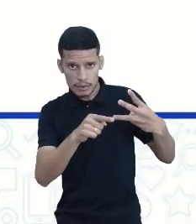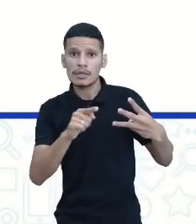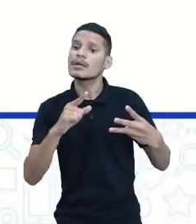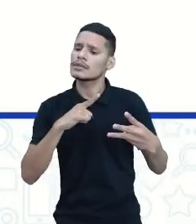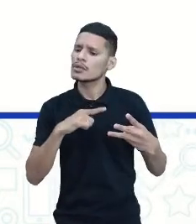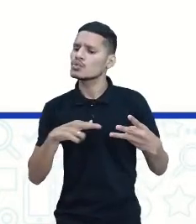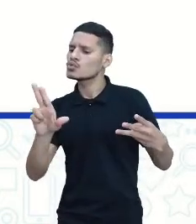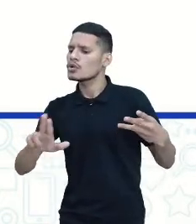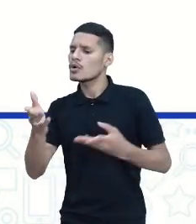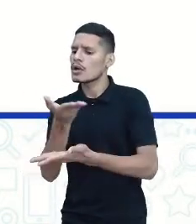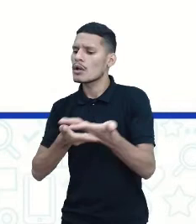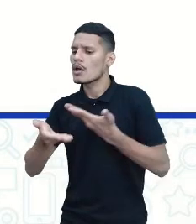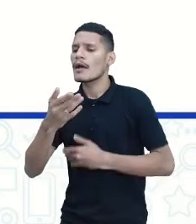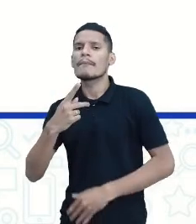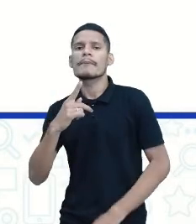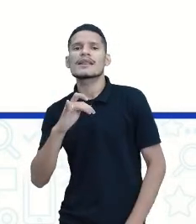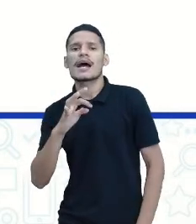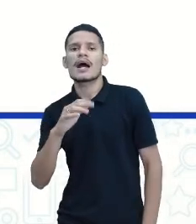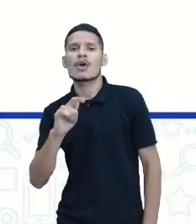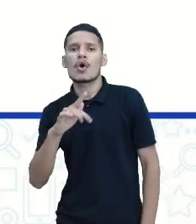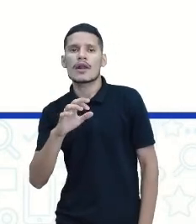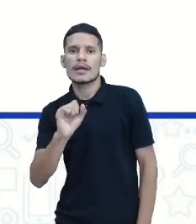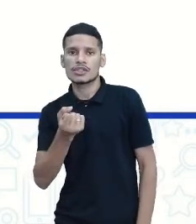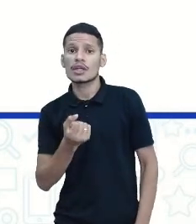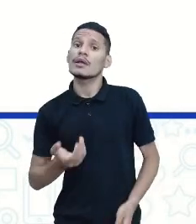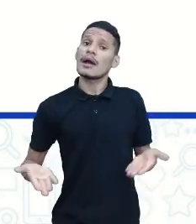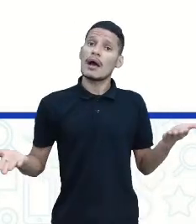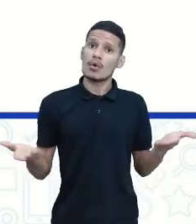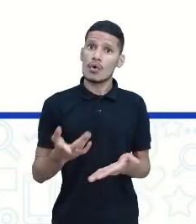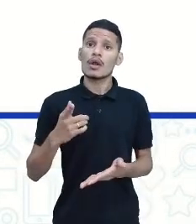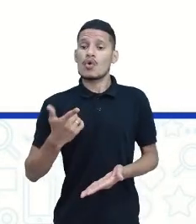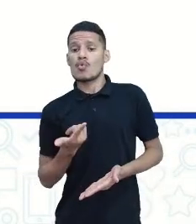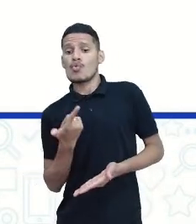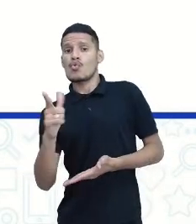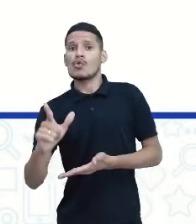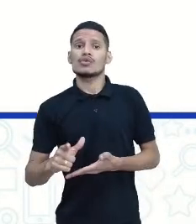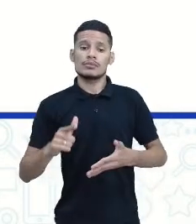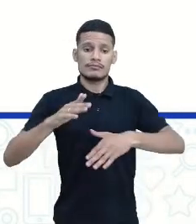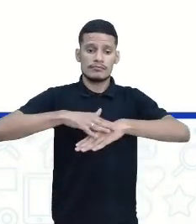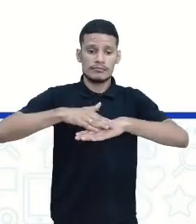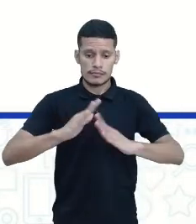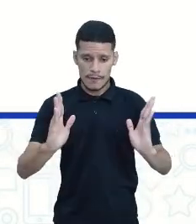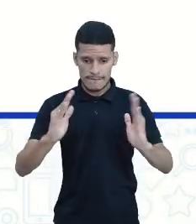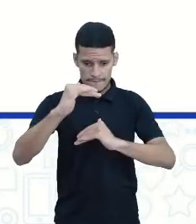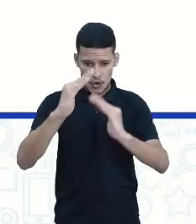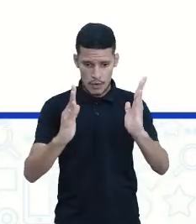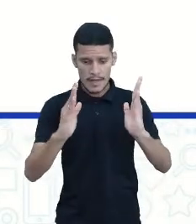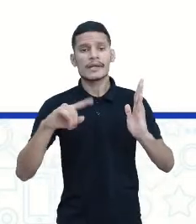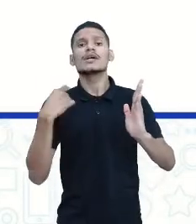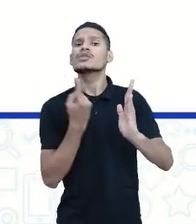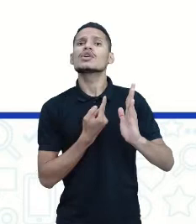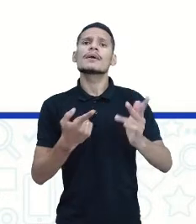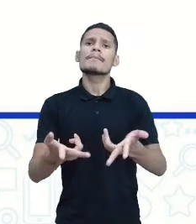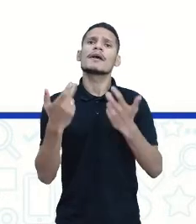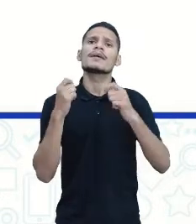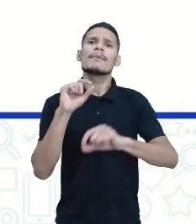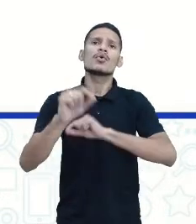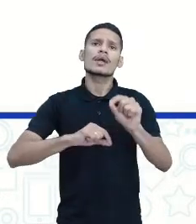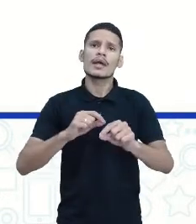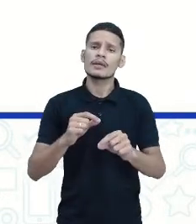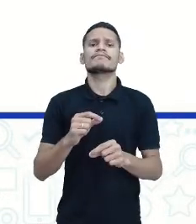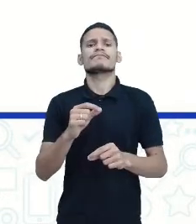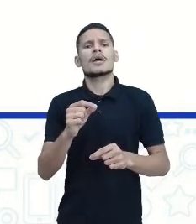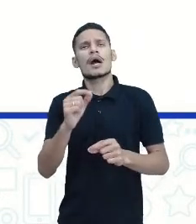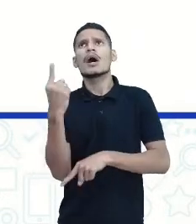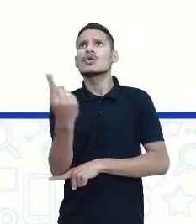né? No caso, a de Pitágoras. Mas agora, quando a gente colocou em outra posição, a gente percebeu que essa altura dividiu em